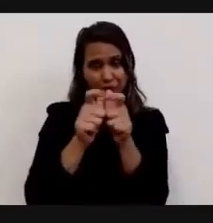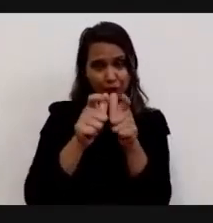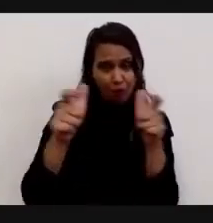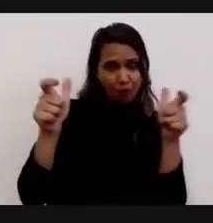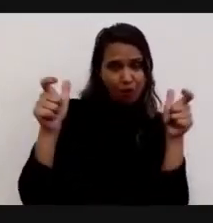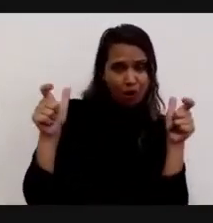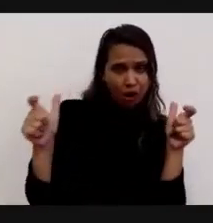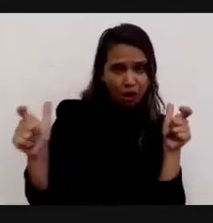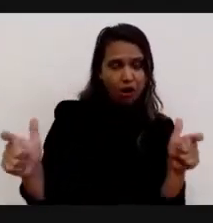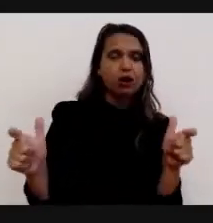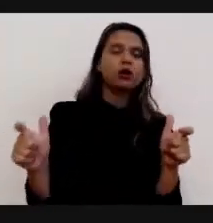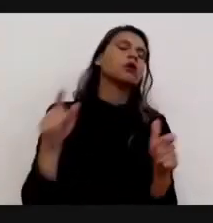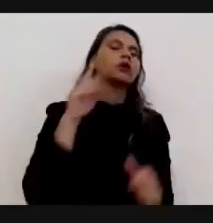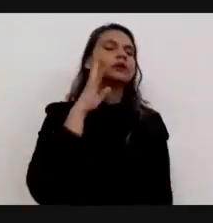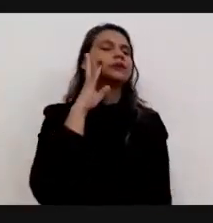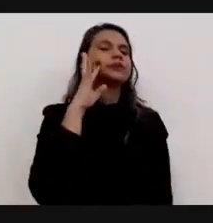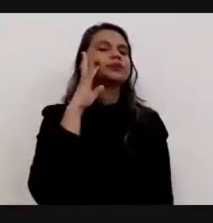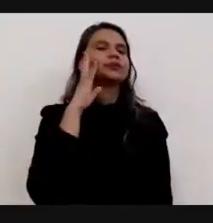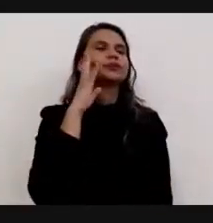para